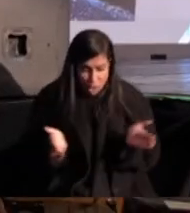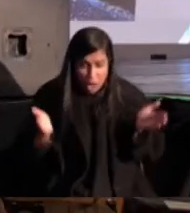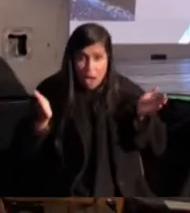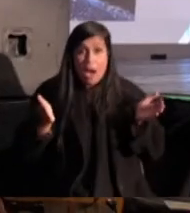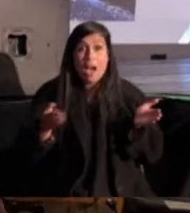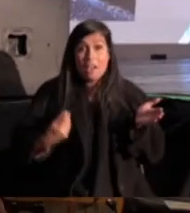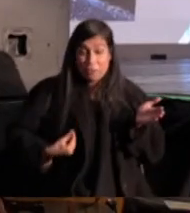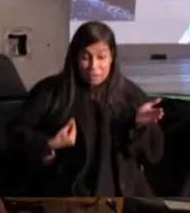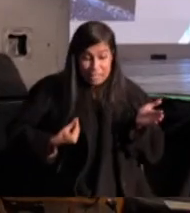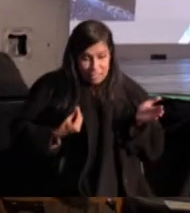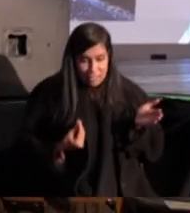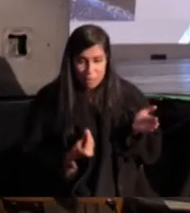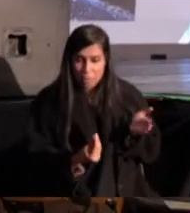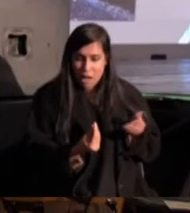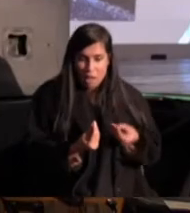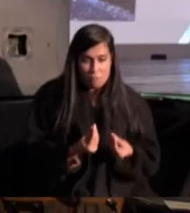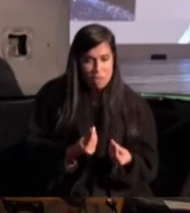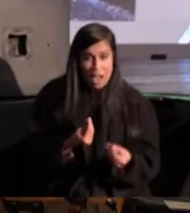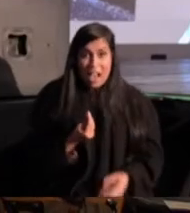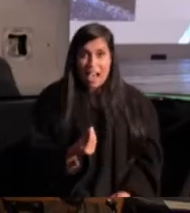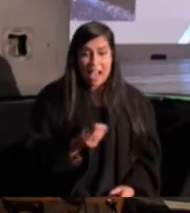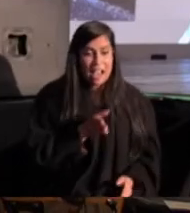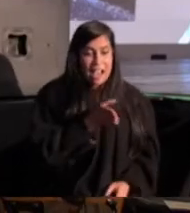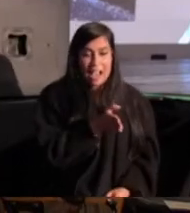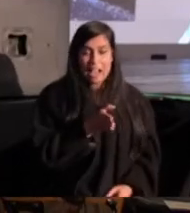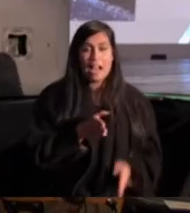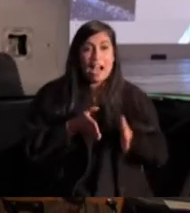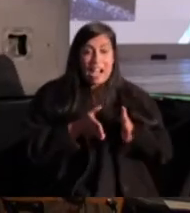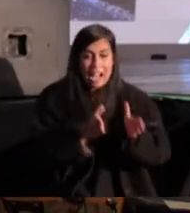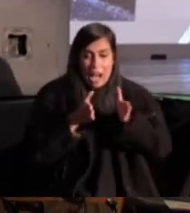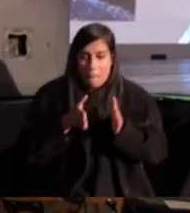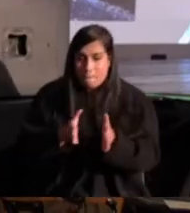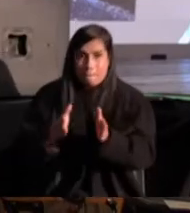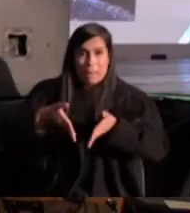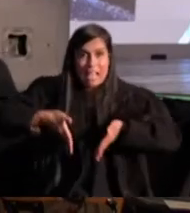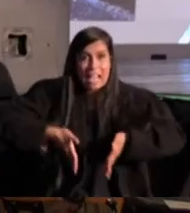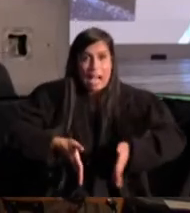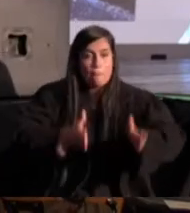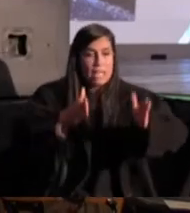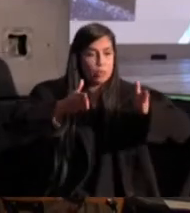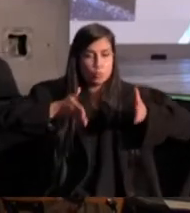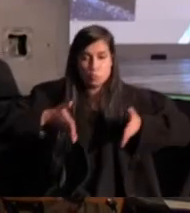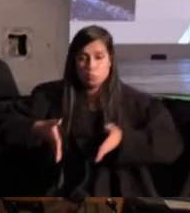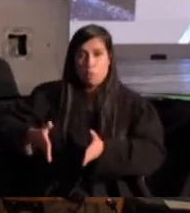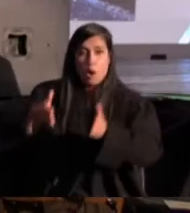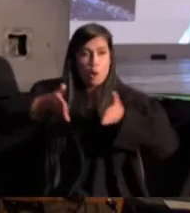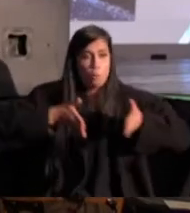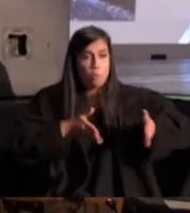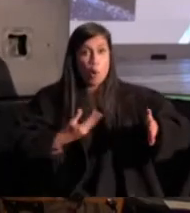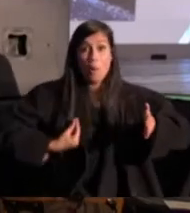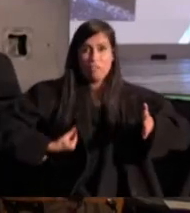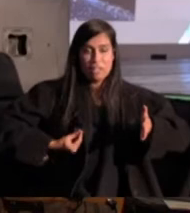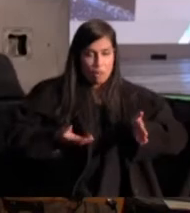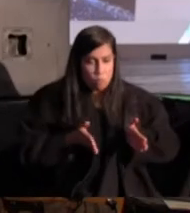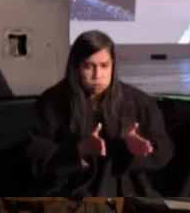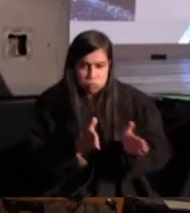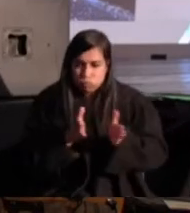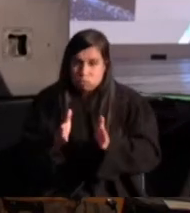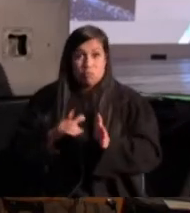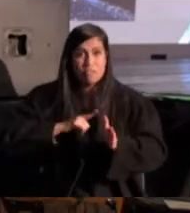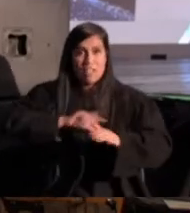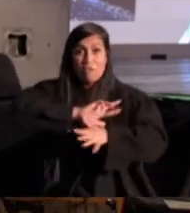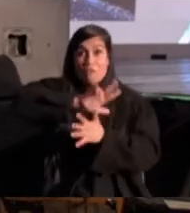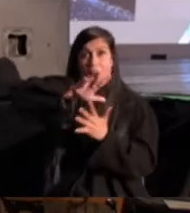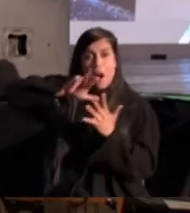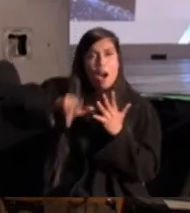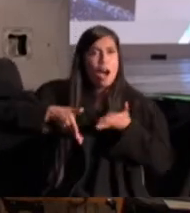caminhos. E esses caminhos, conforme a nossa substância, conforme aquilo que nós nos alimentamos.